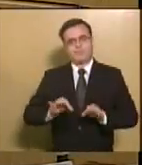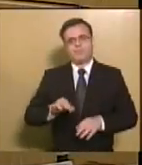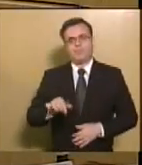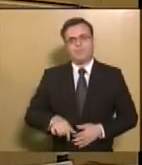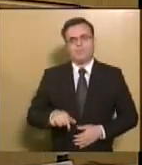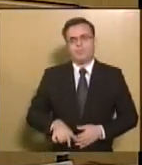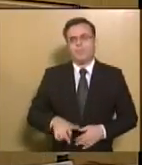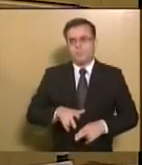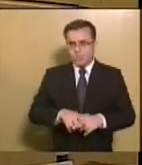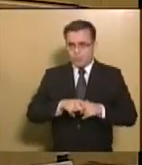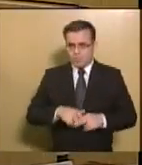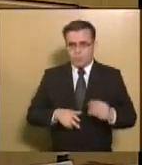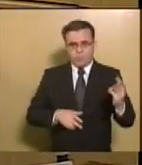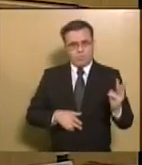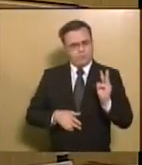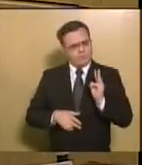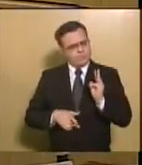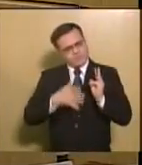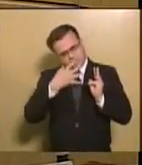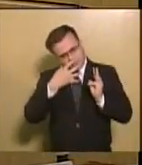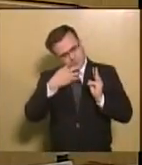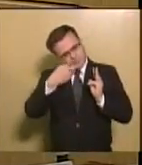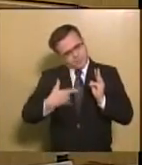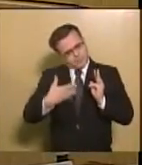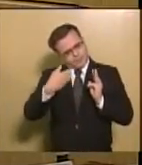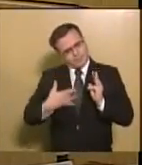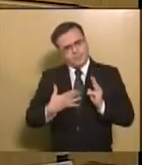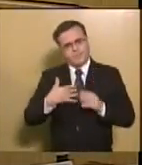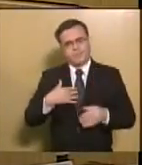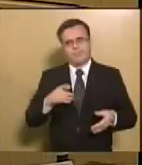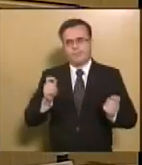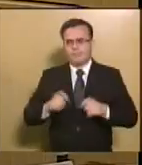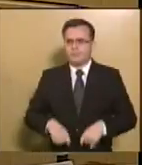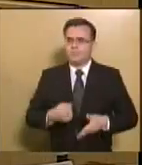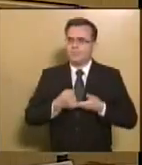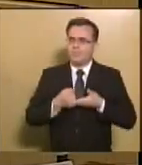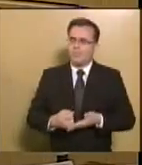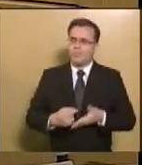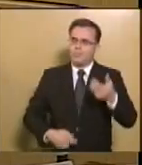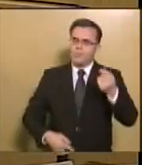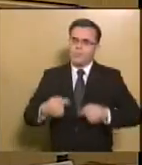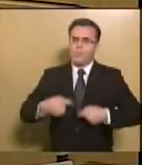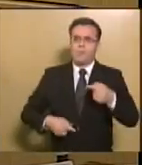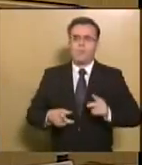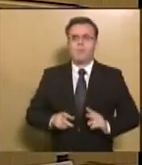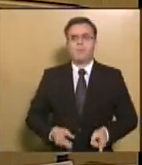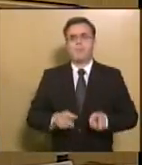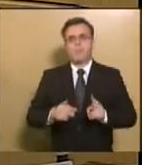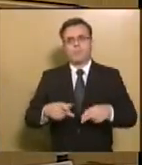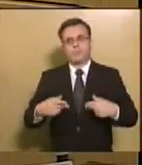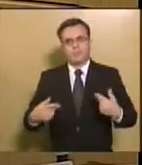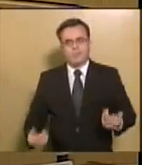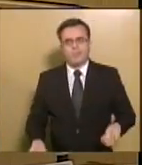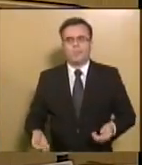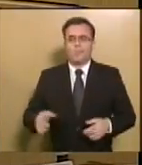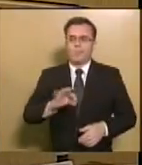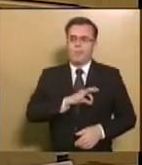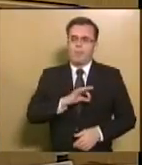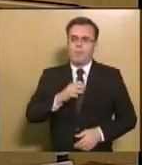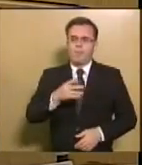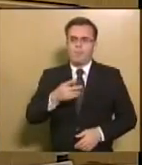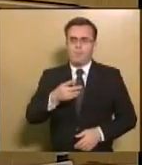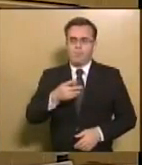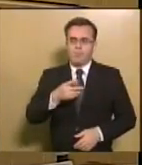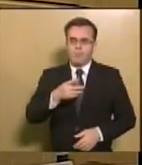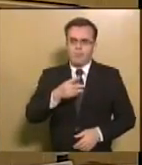ouvir essas pessoas para que a gente possa também contribuir nesse debate. E além da Polícia Militar, deputada, como a senhora